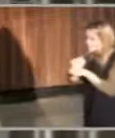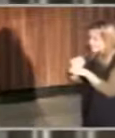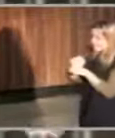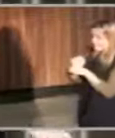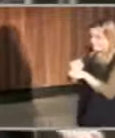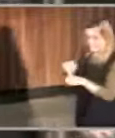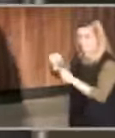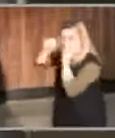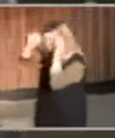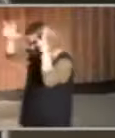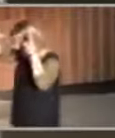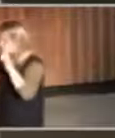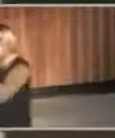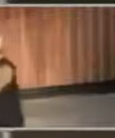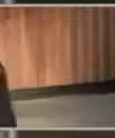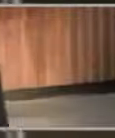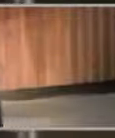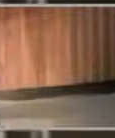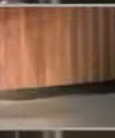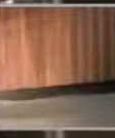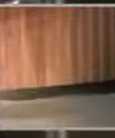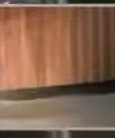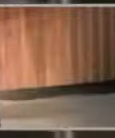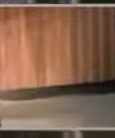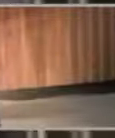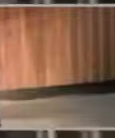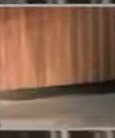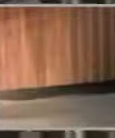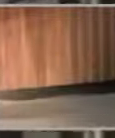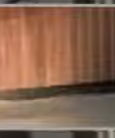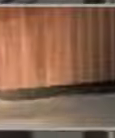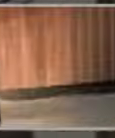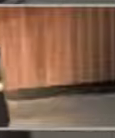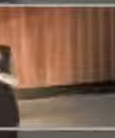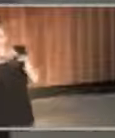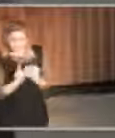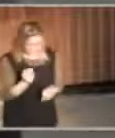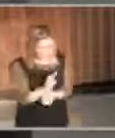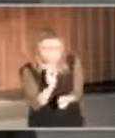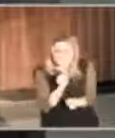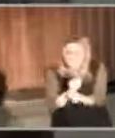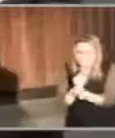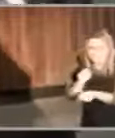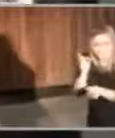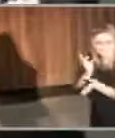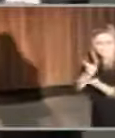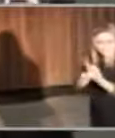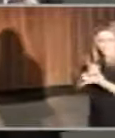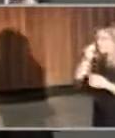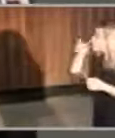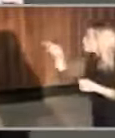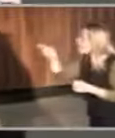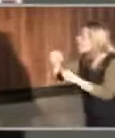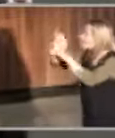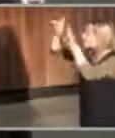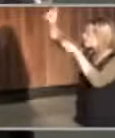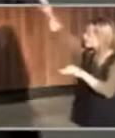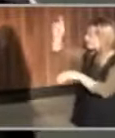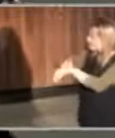filho vamos lá vamos pegar o maná vem filho vamos para a porta da tenda porque a gente está vendo a glória de Deus